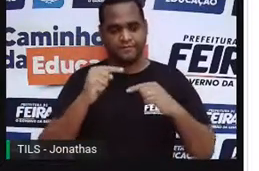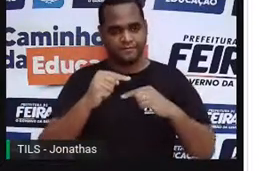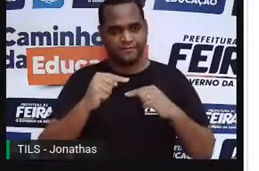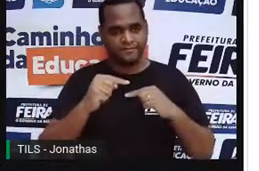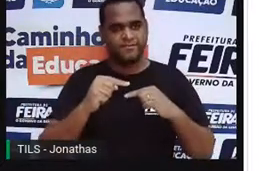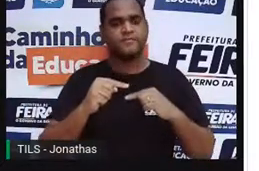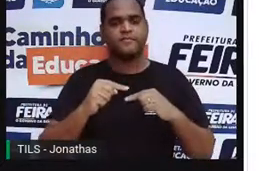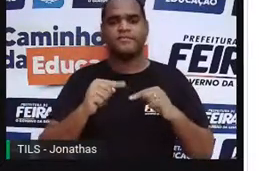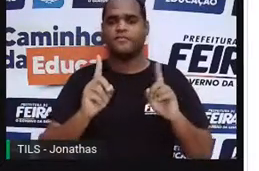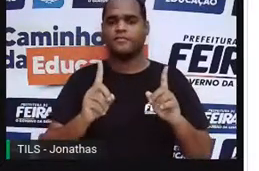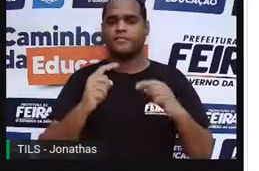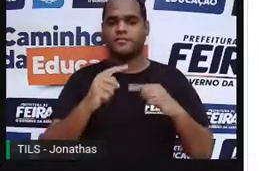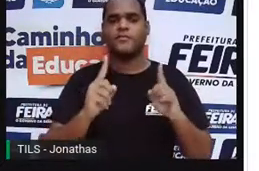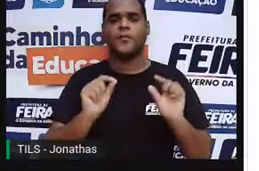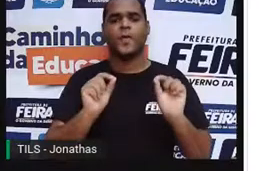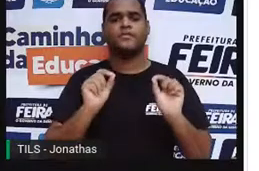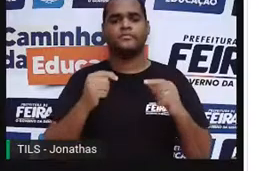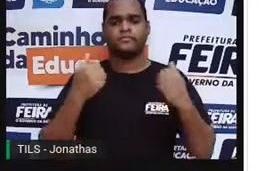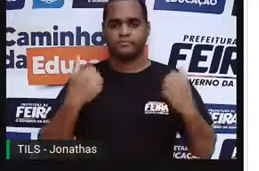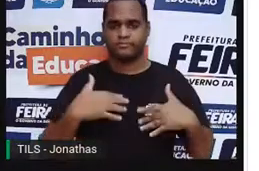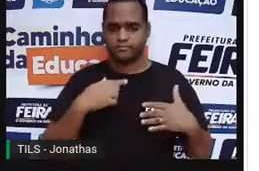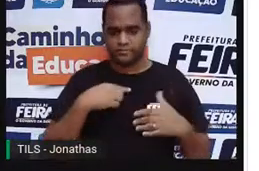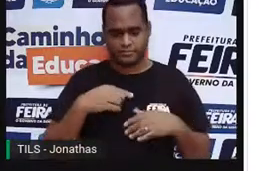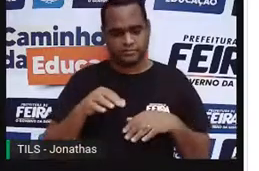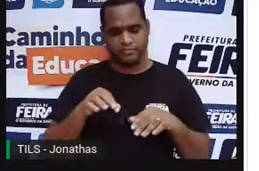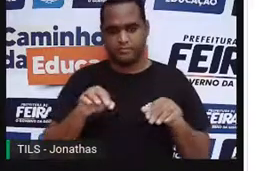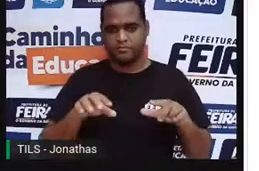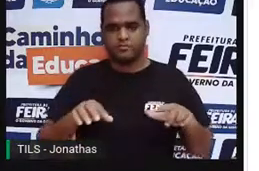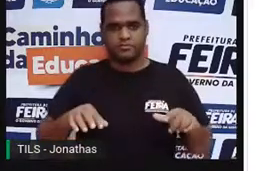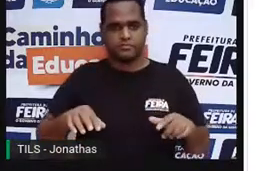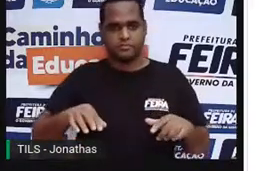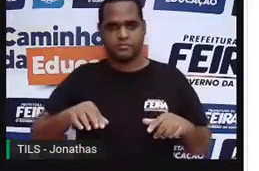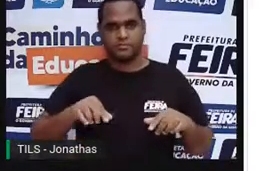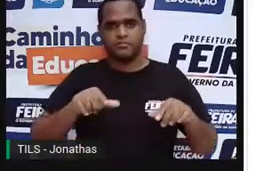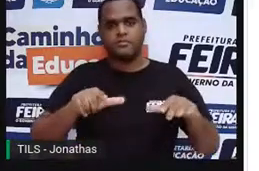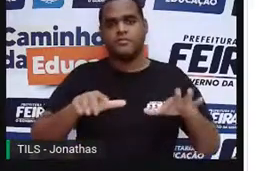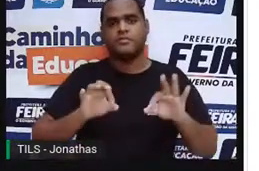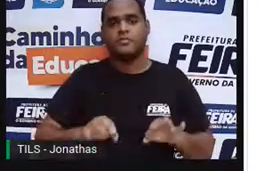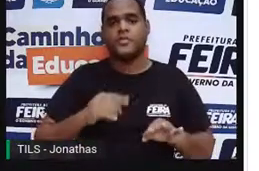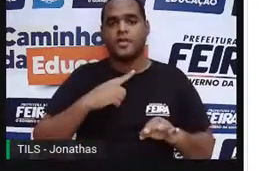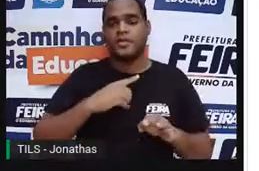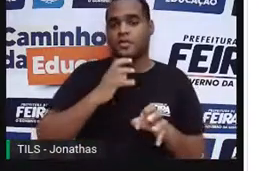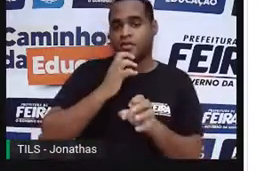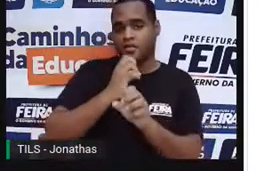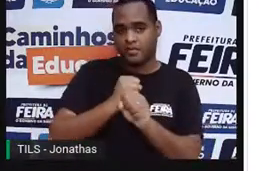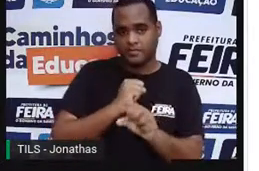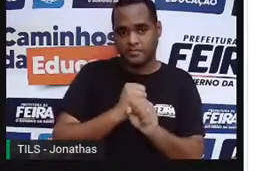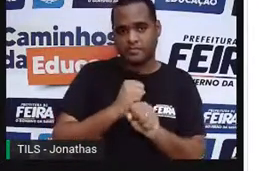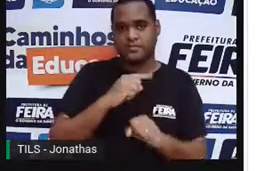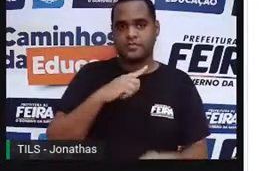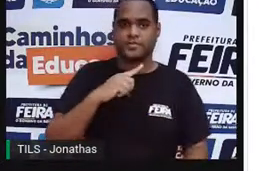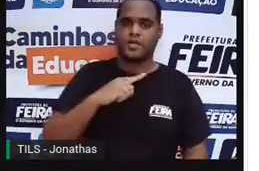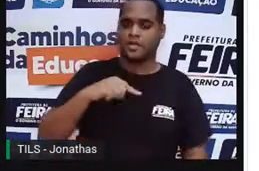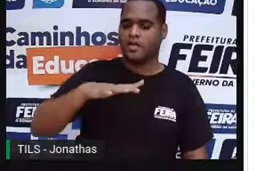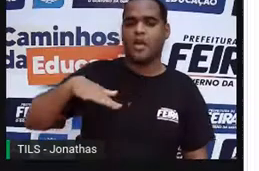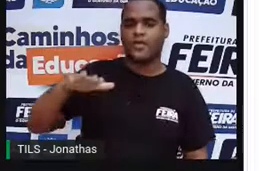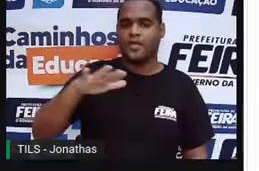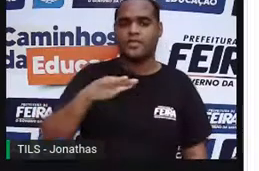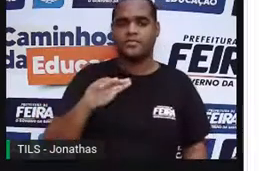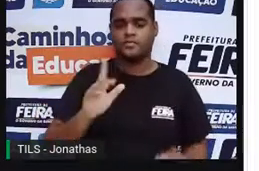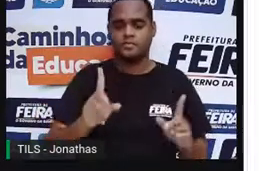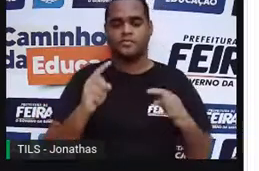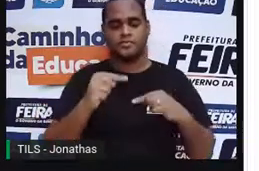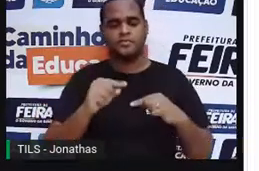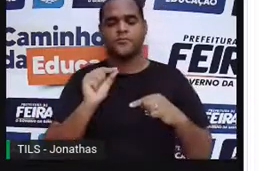tá E para medir a superfície de um retângulo para calcular a área de um retângulo